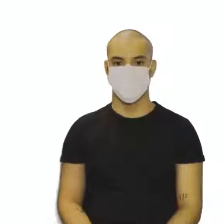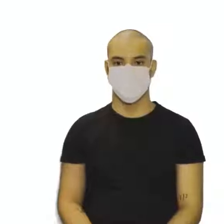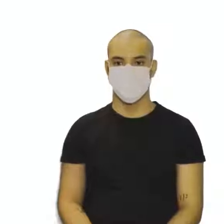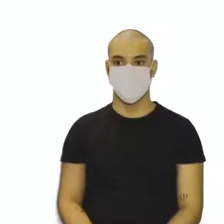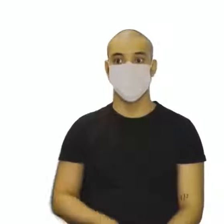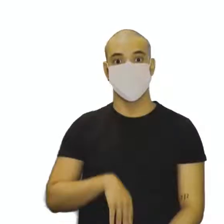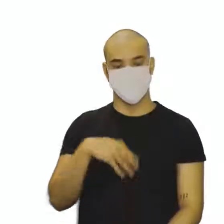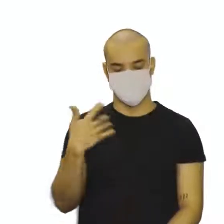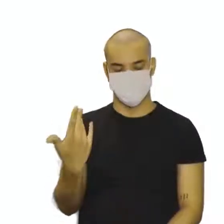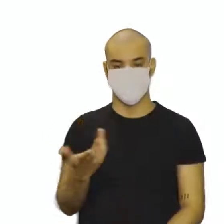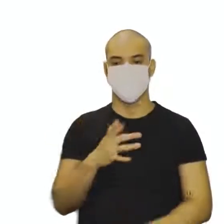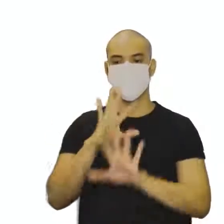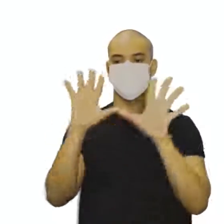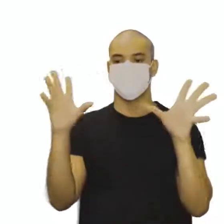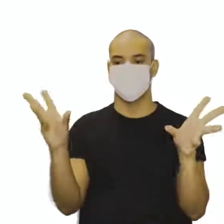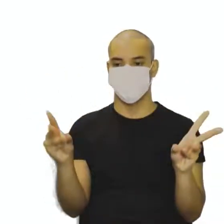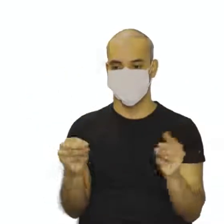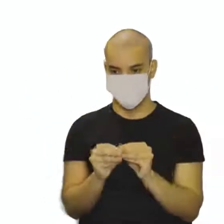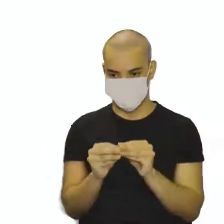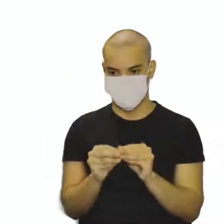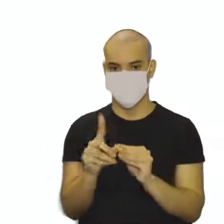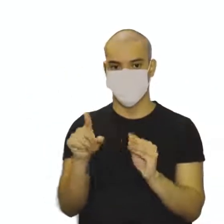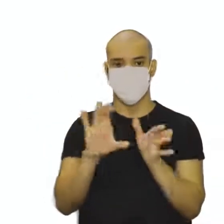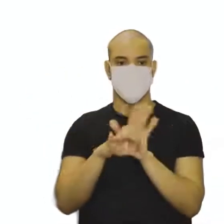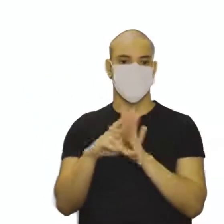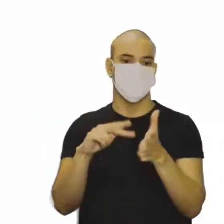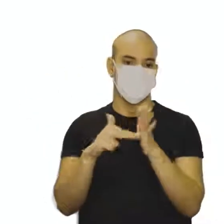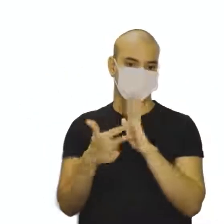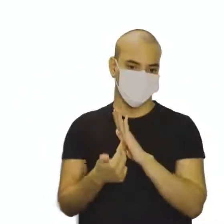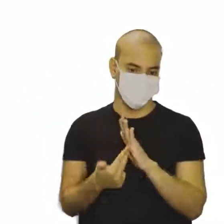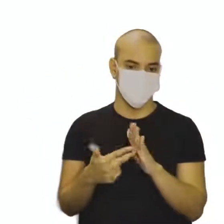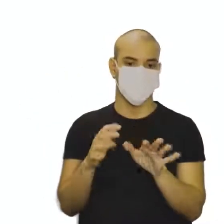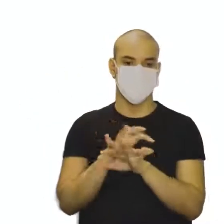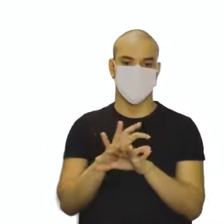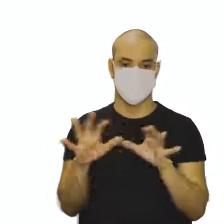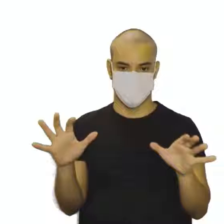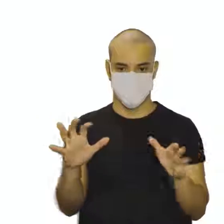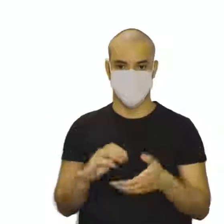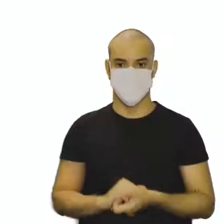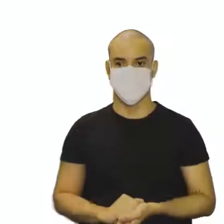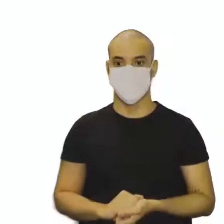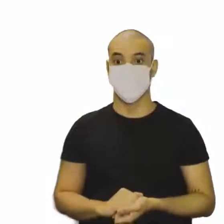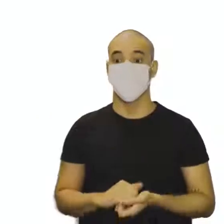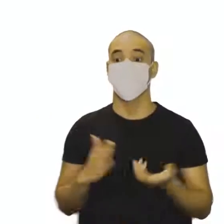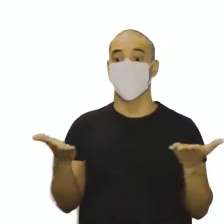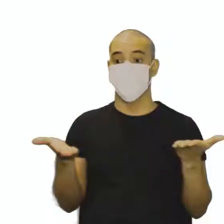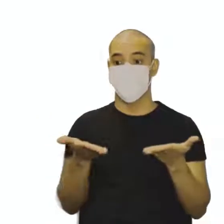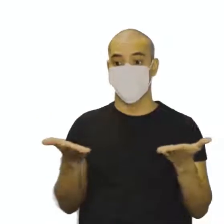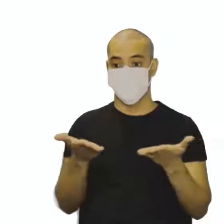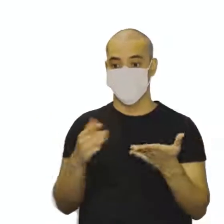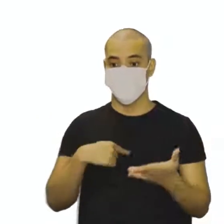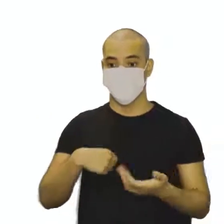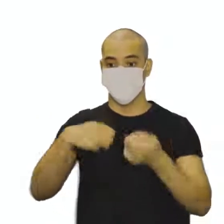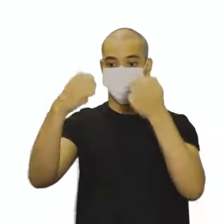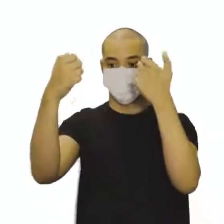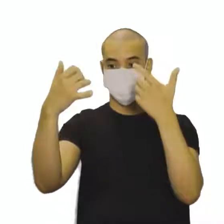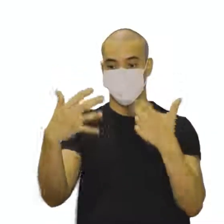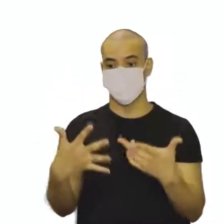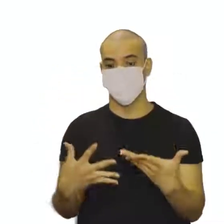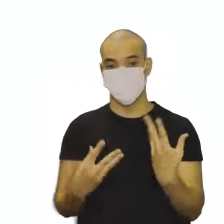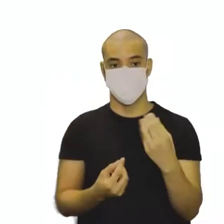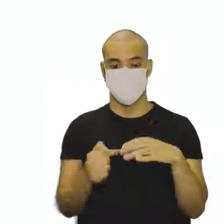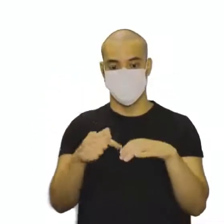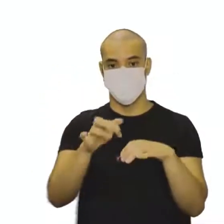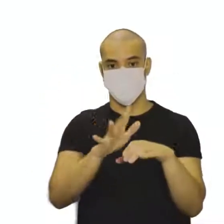nossa definição de fluxo magnético e também de força eletromotriz. Agora nós vamos falar dos